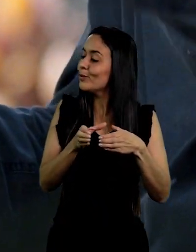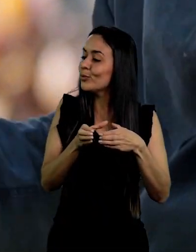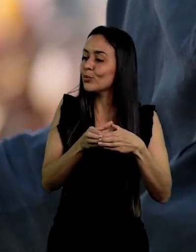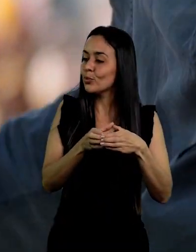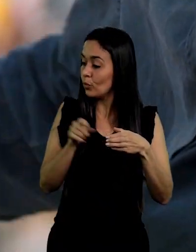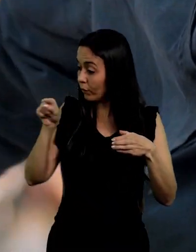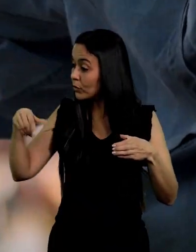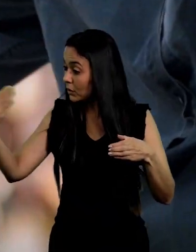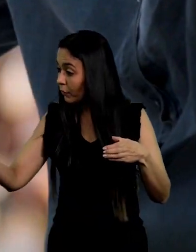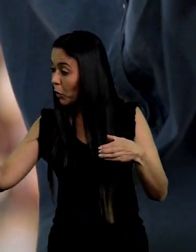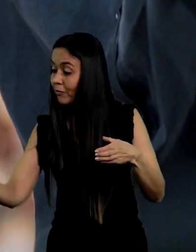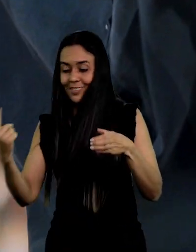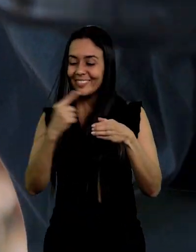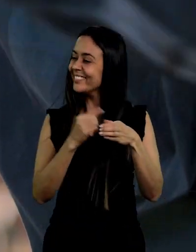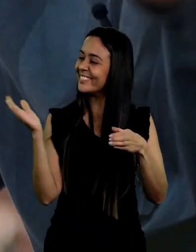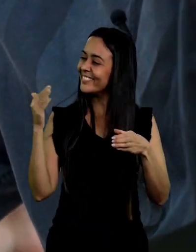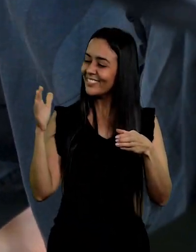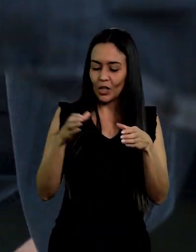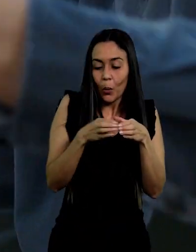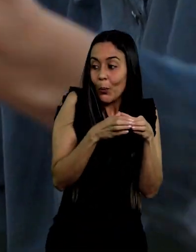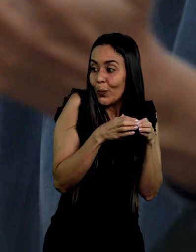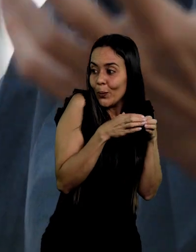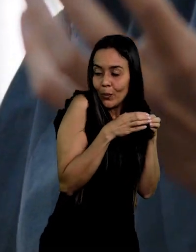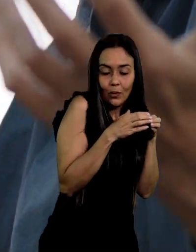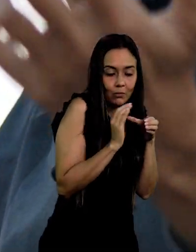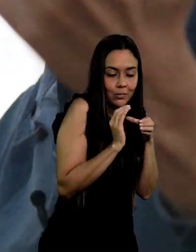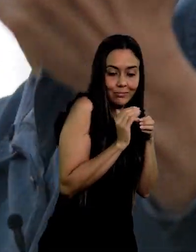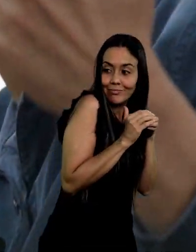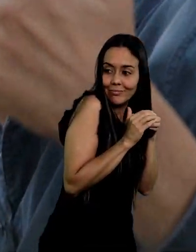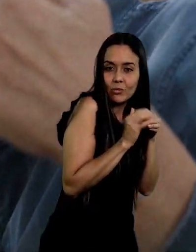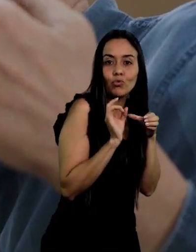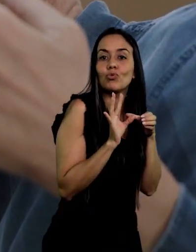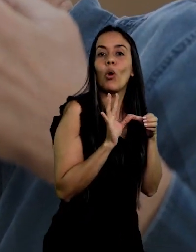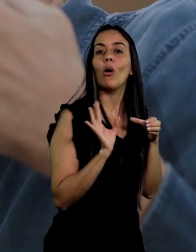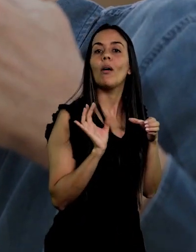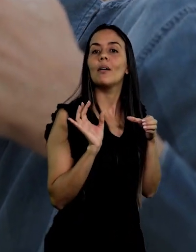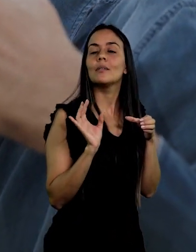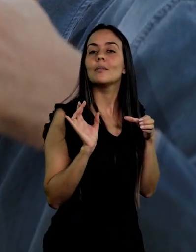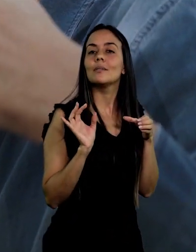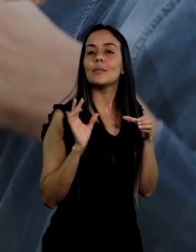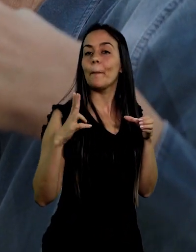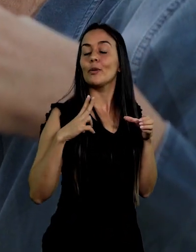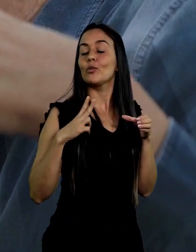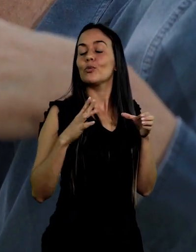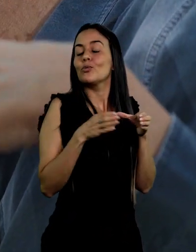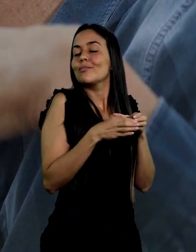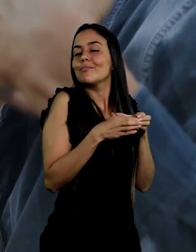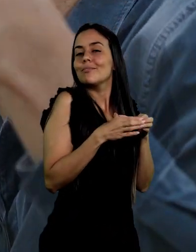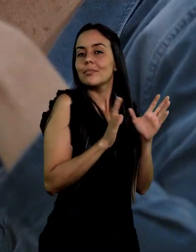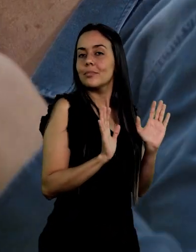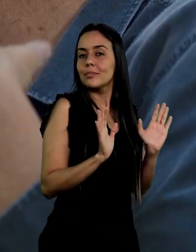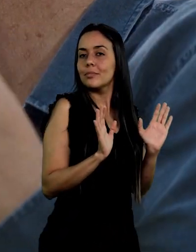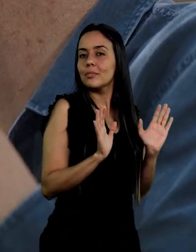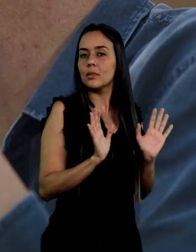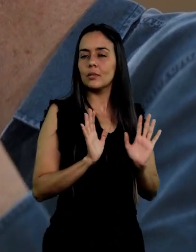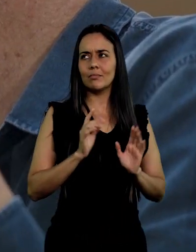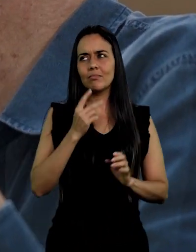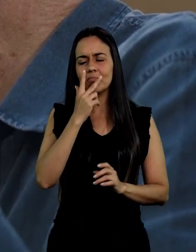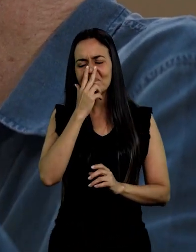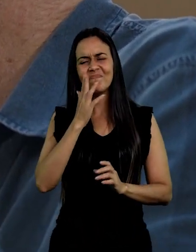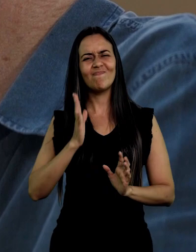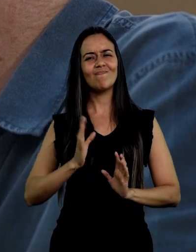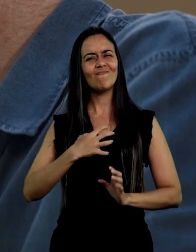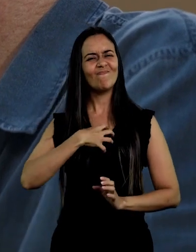para dentro, vamos fazer o nosso grupinho aqui. Sim. E aí, eu lembro, eu sempre me interessei por